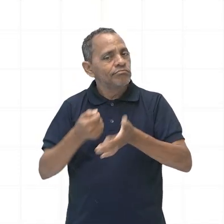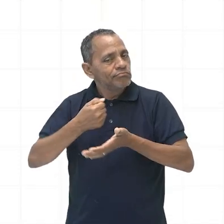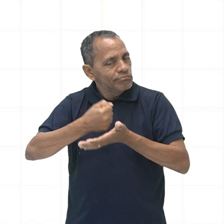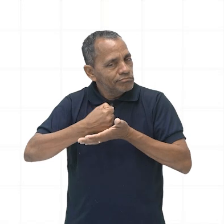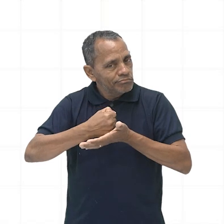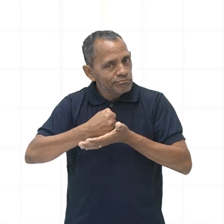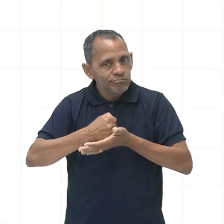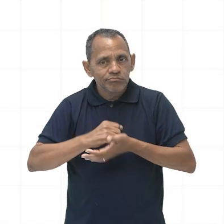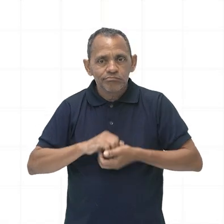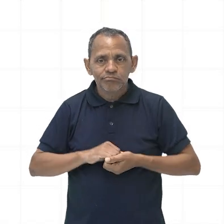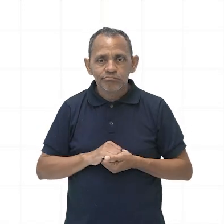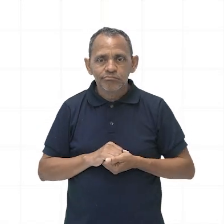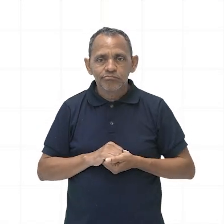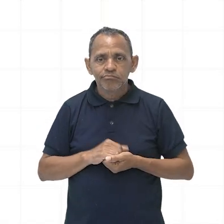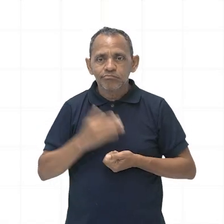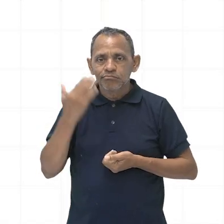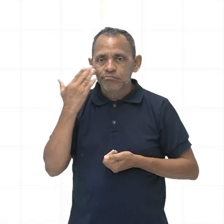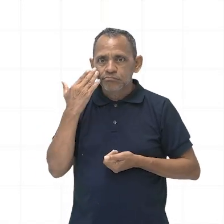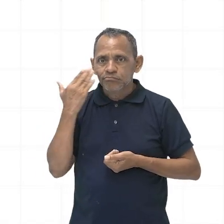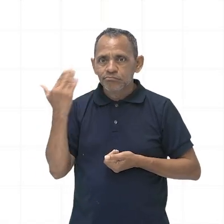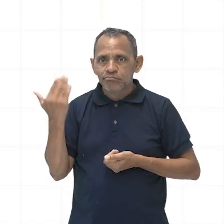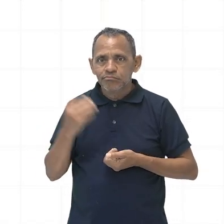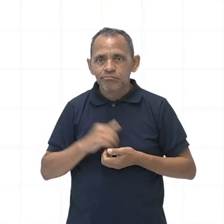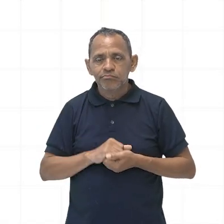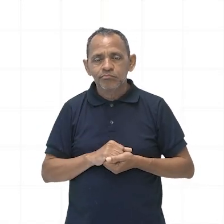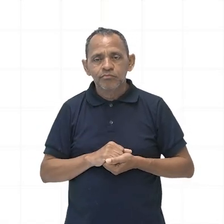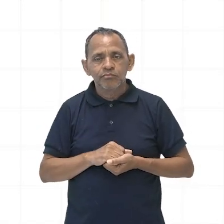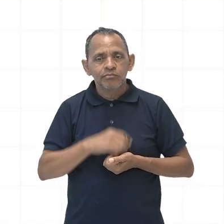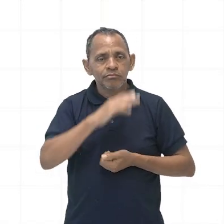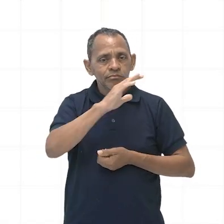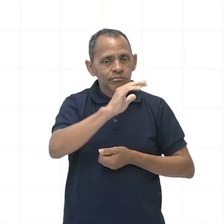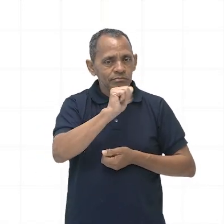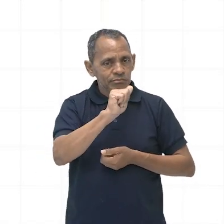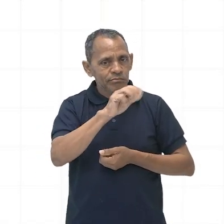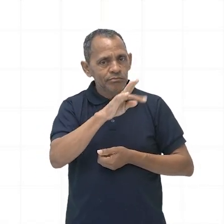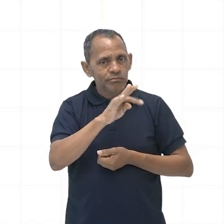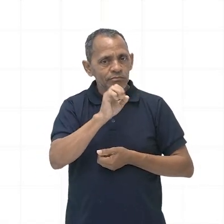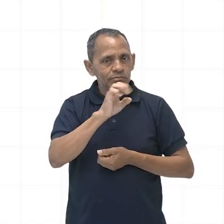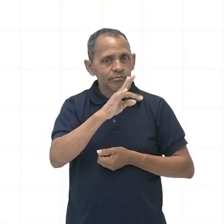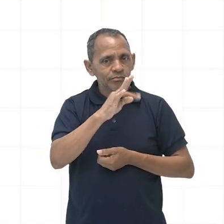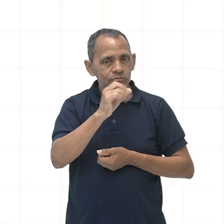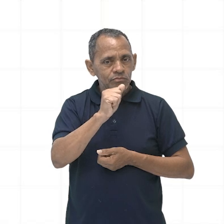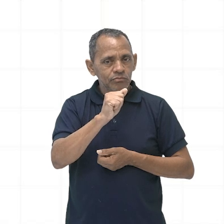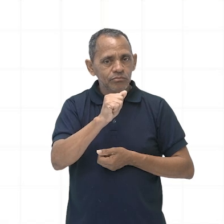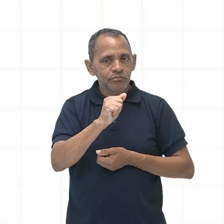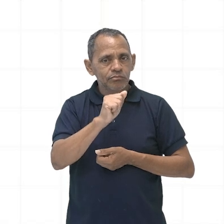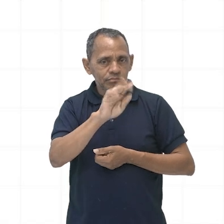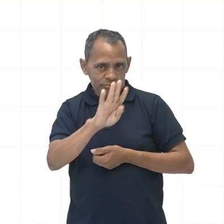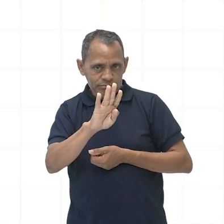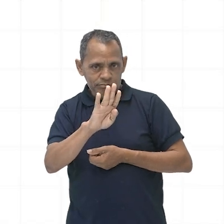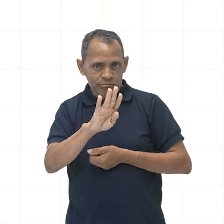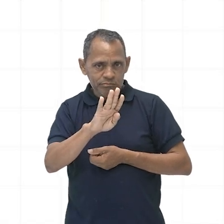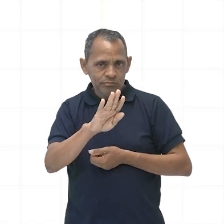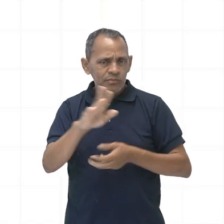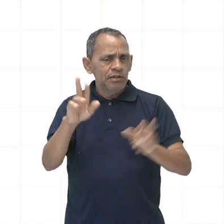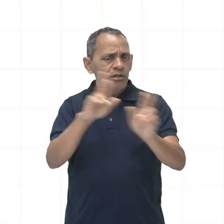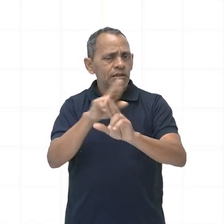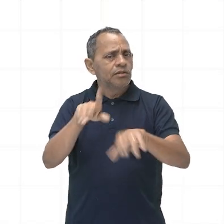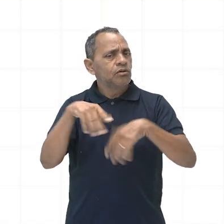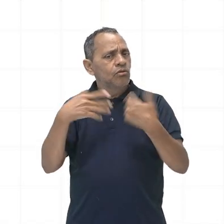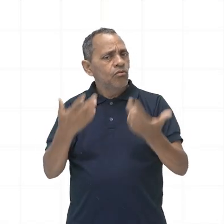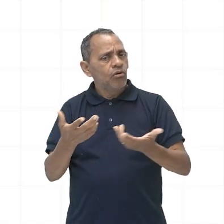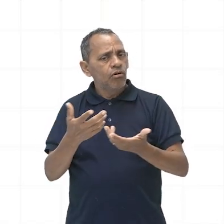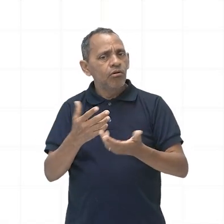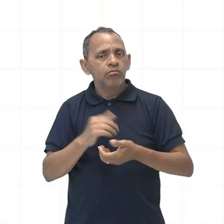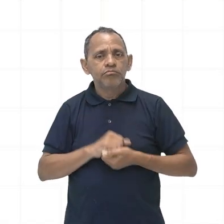O cateto B é esse camaradinho aqui, ó. Então, professor, qual relação a gente pode usar? Eu sei o valor do